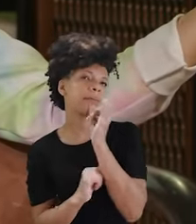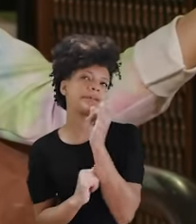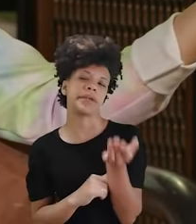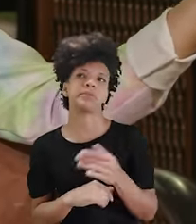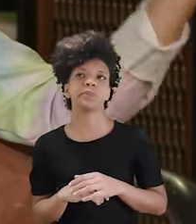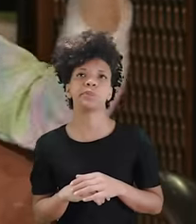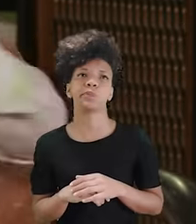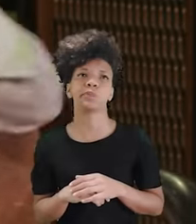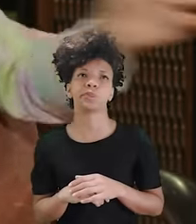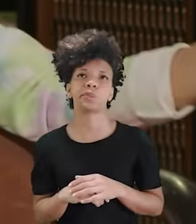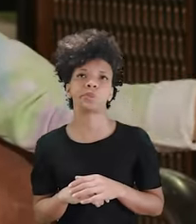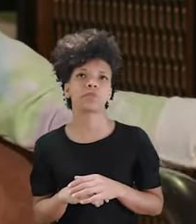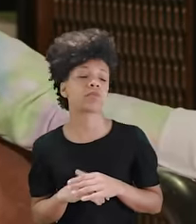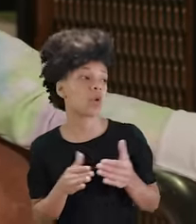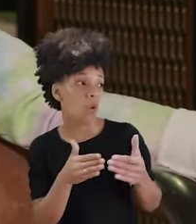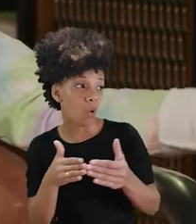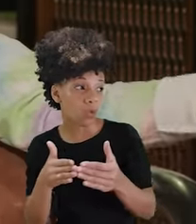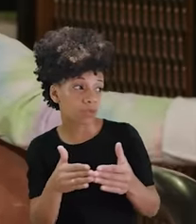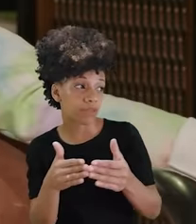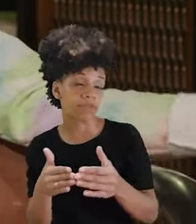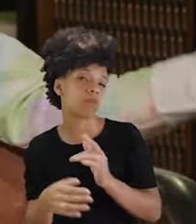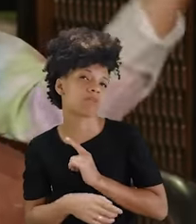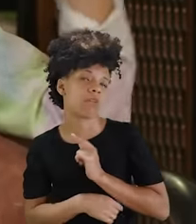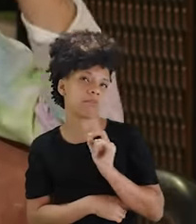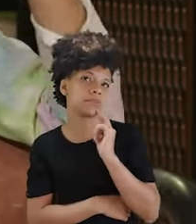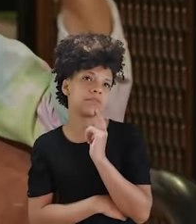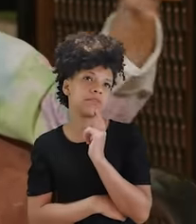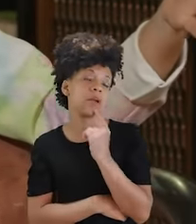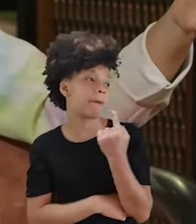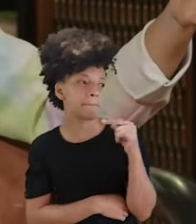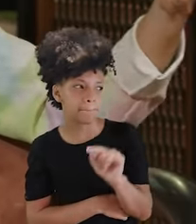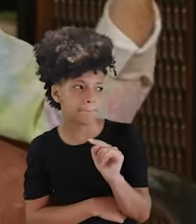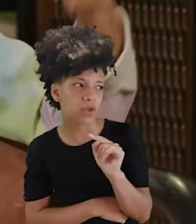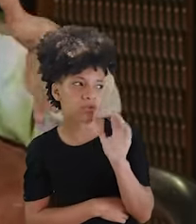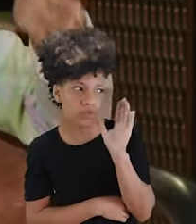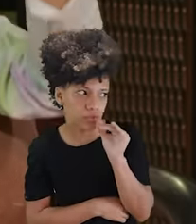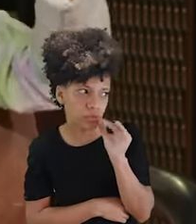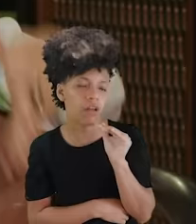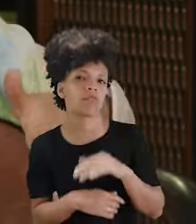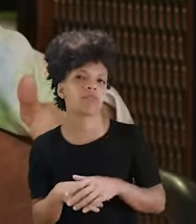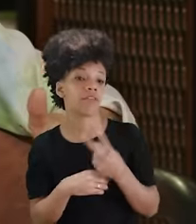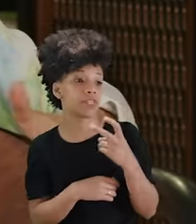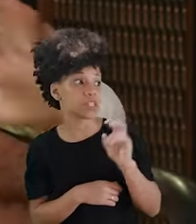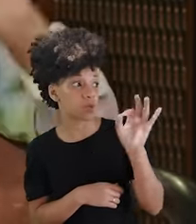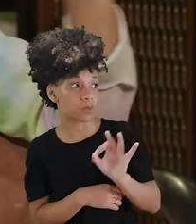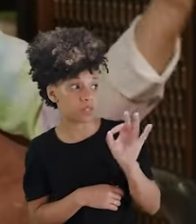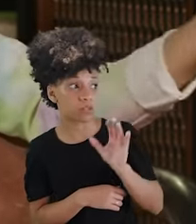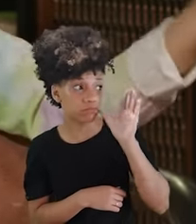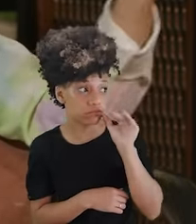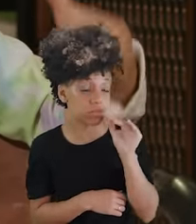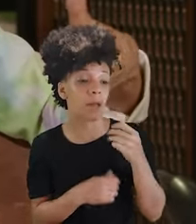mil tripulantes 25 porcento da tripulação tem que ficar Import nele que é a